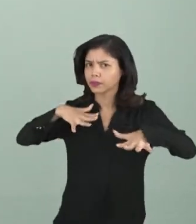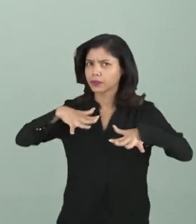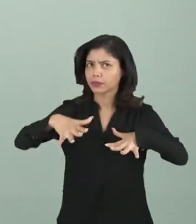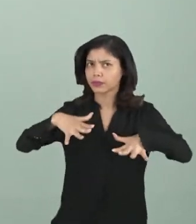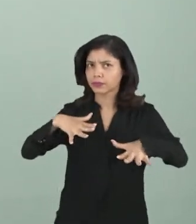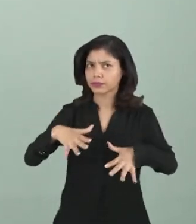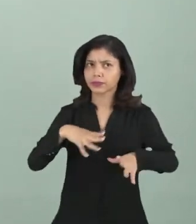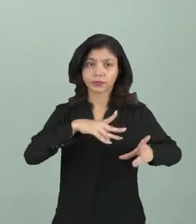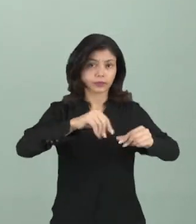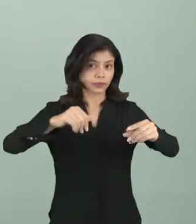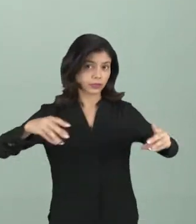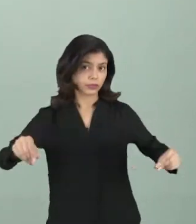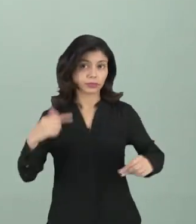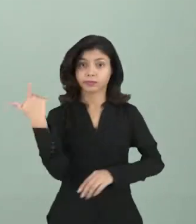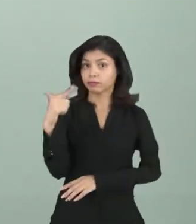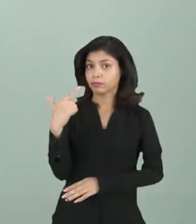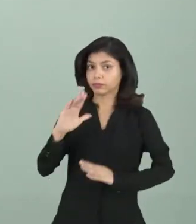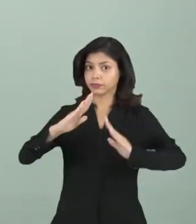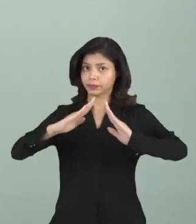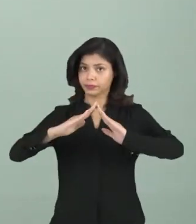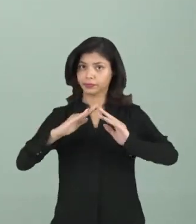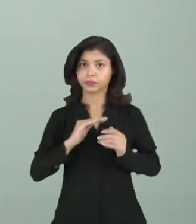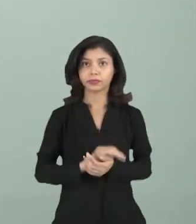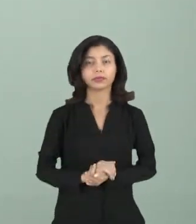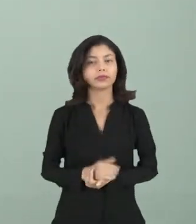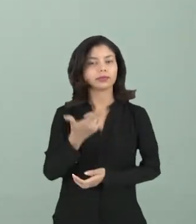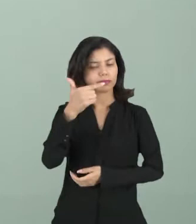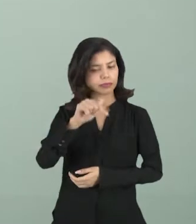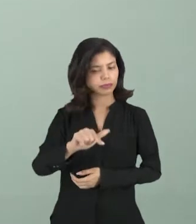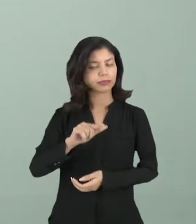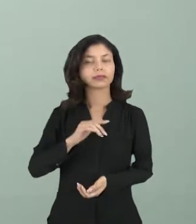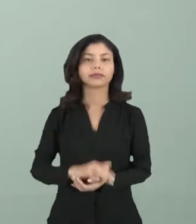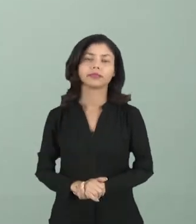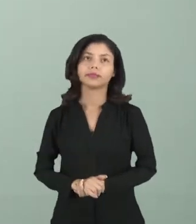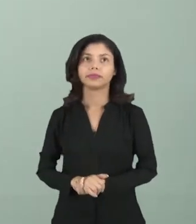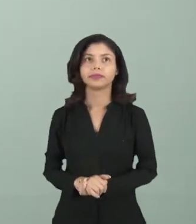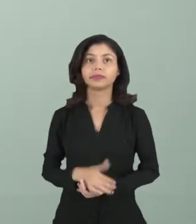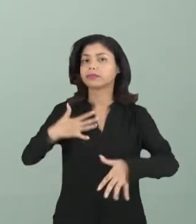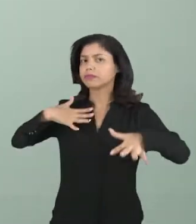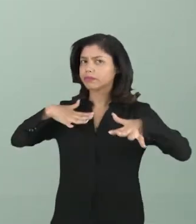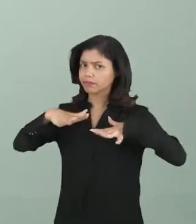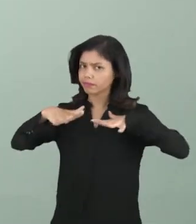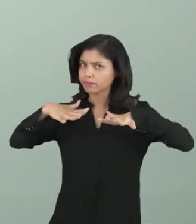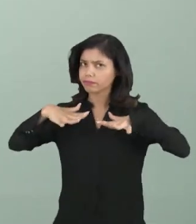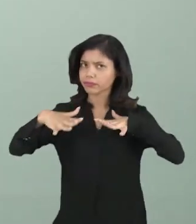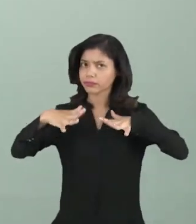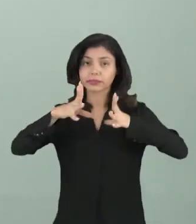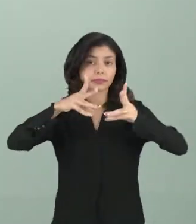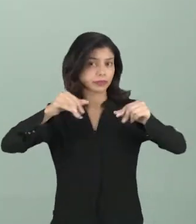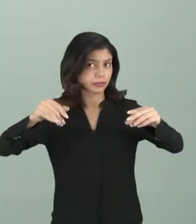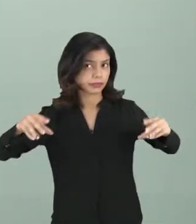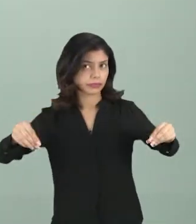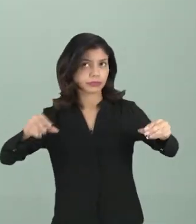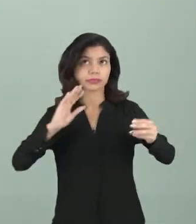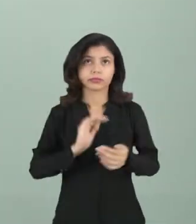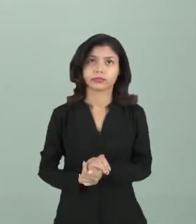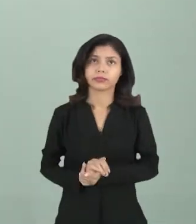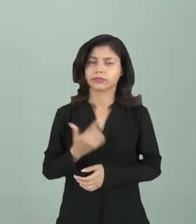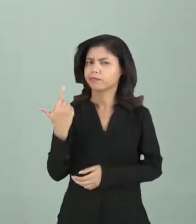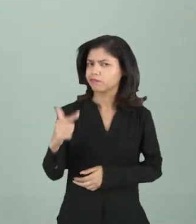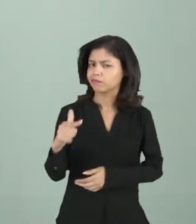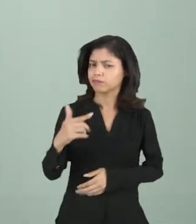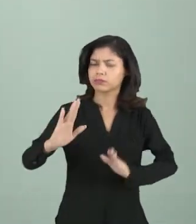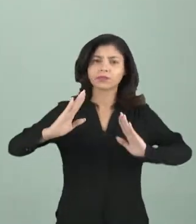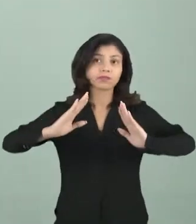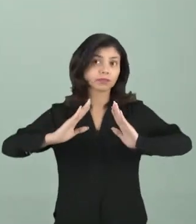pela Terra e dos sem-teto. Vou repetir mais uma vez. Movimentos pela Terra e dos